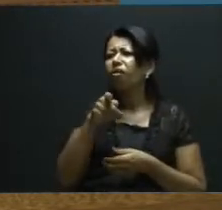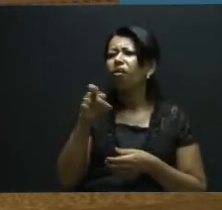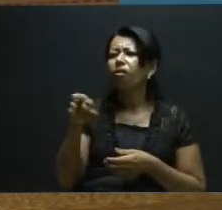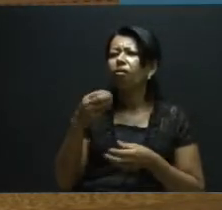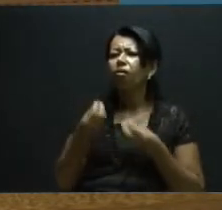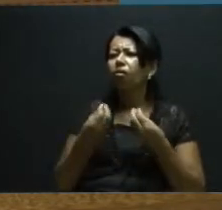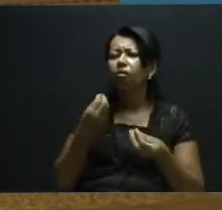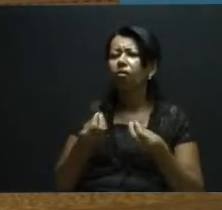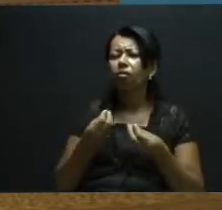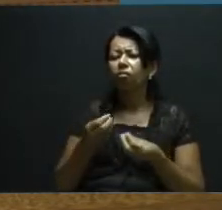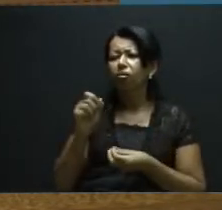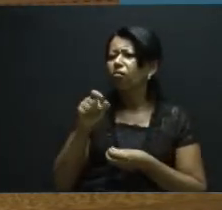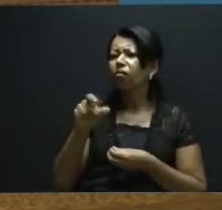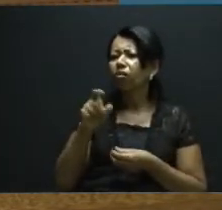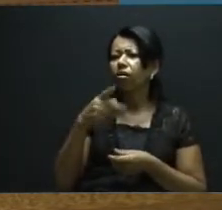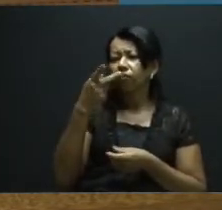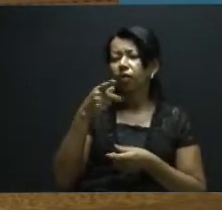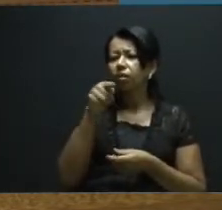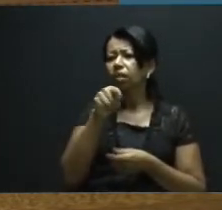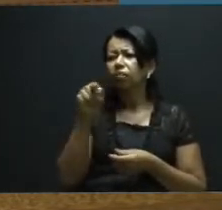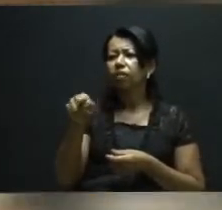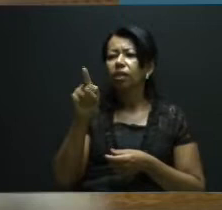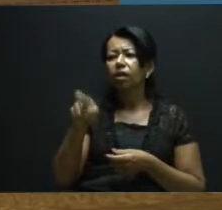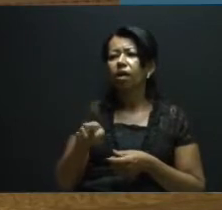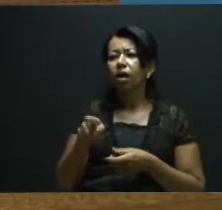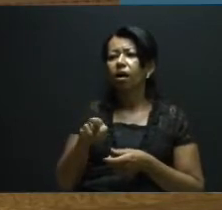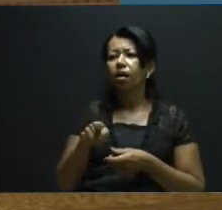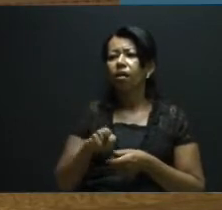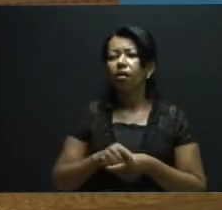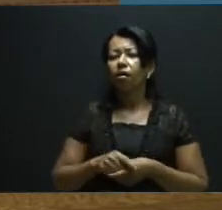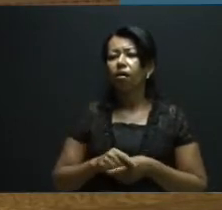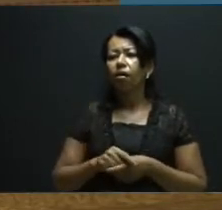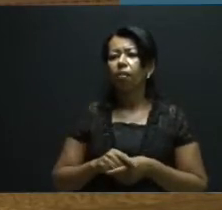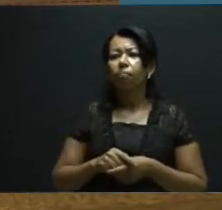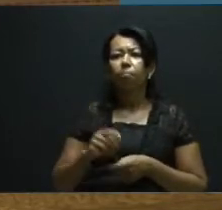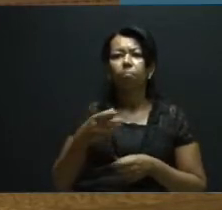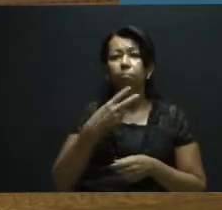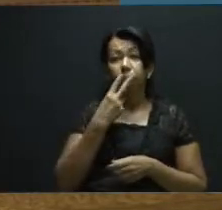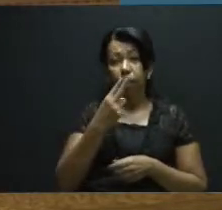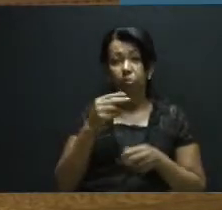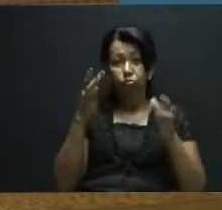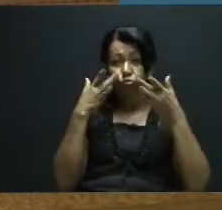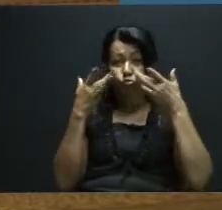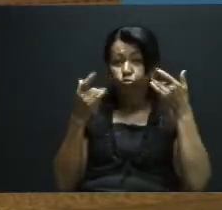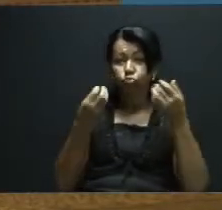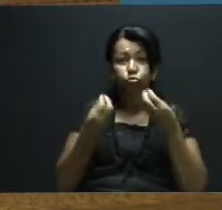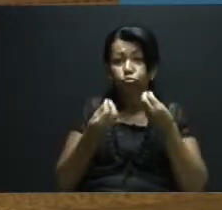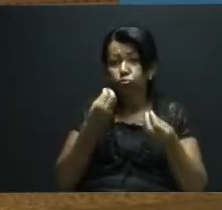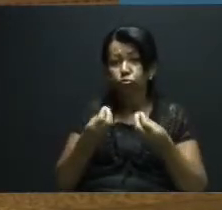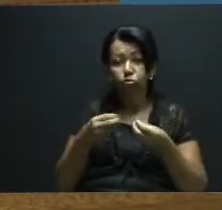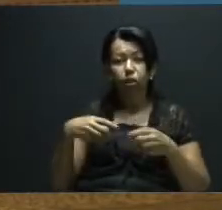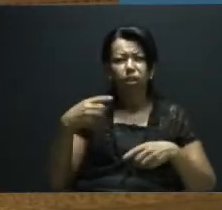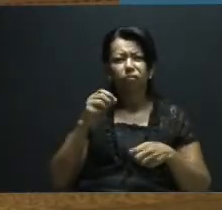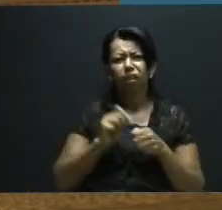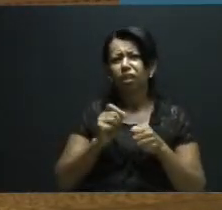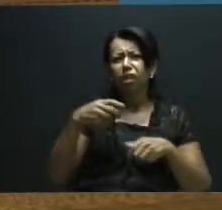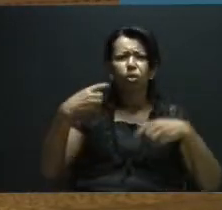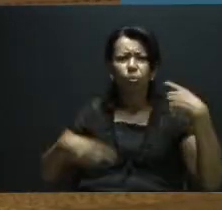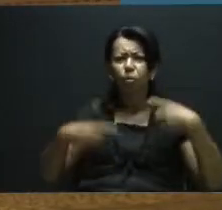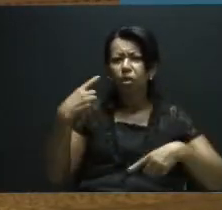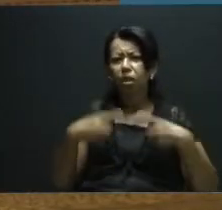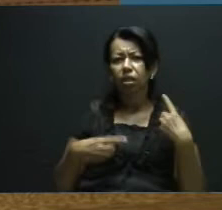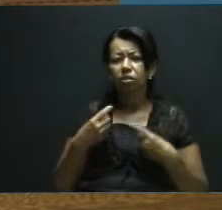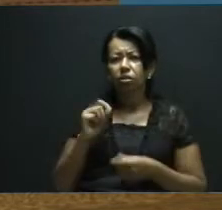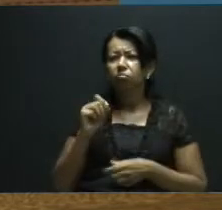quase debate e fala que você é um ator e que você está falando fazer o palanque político e o que